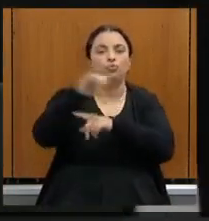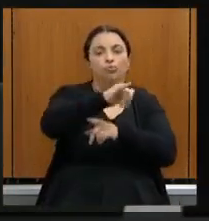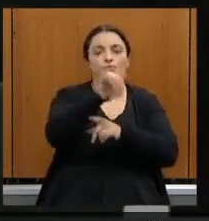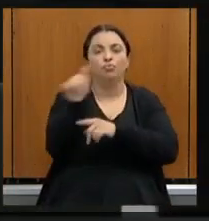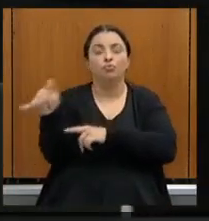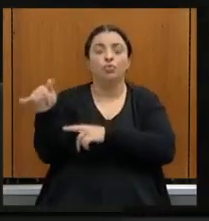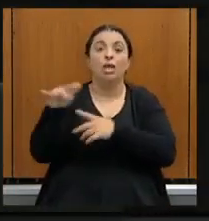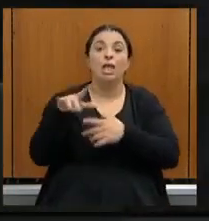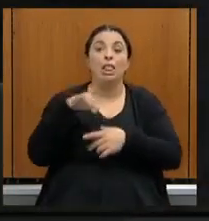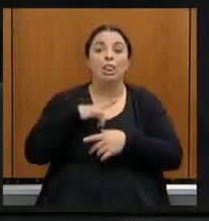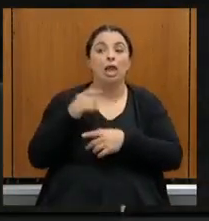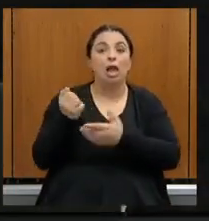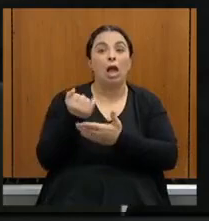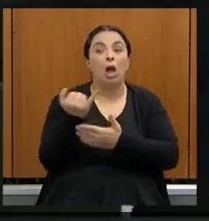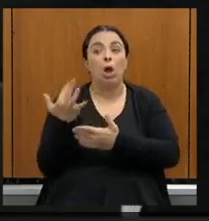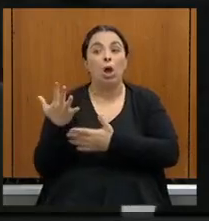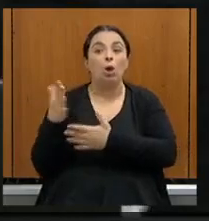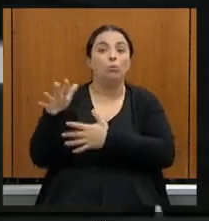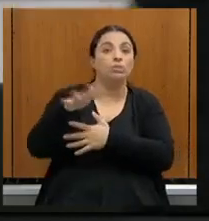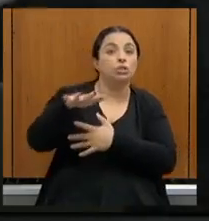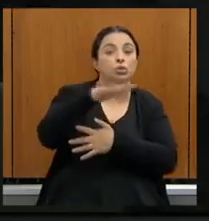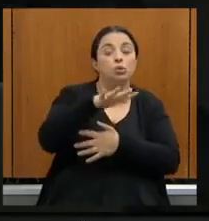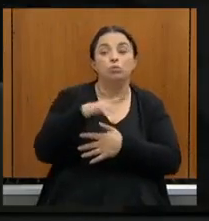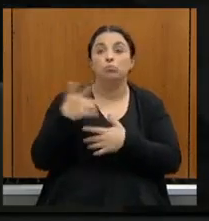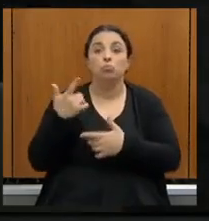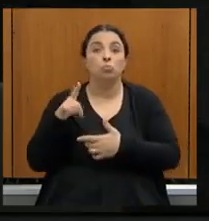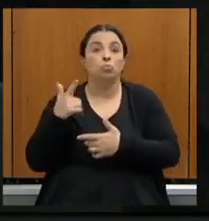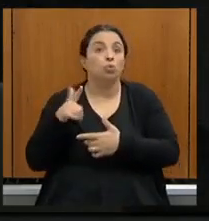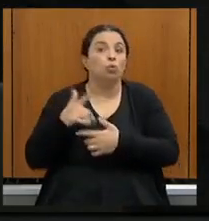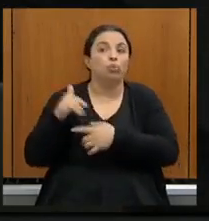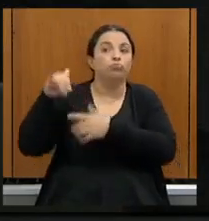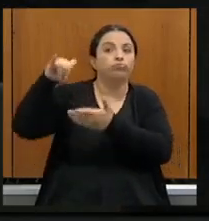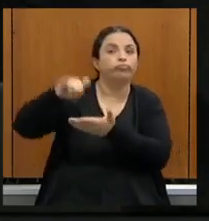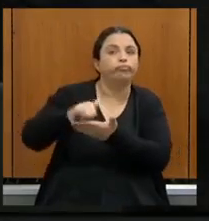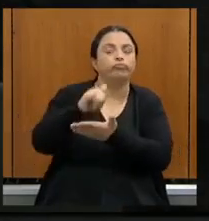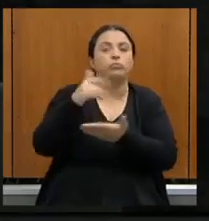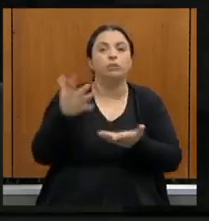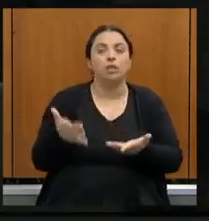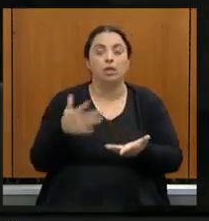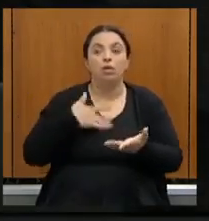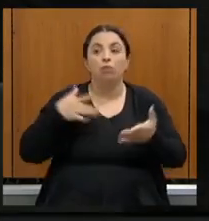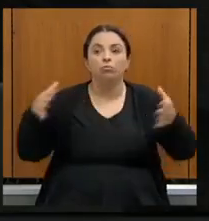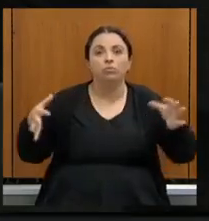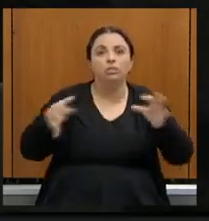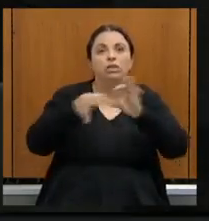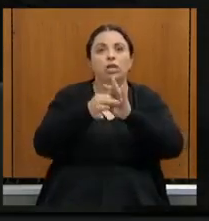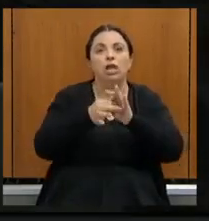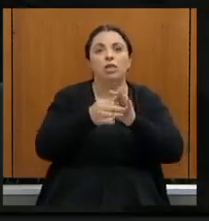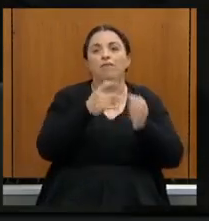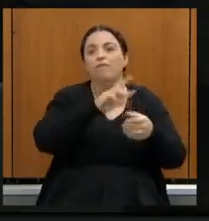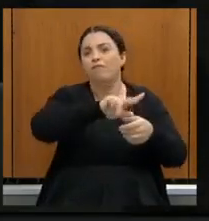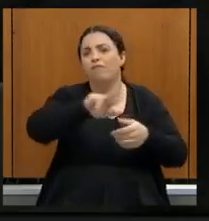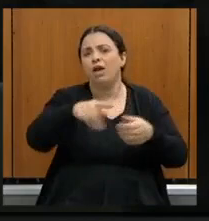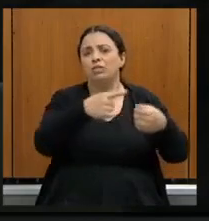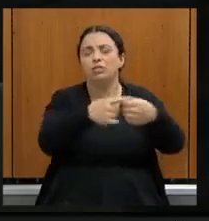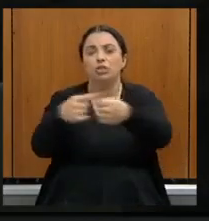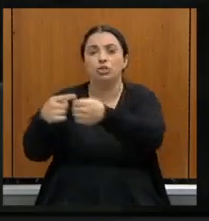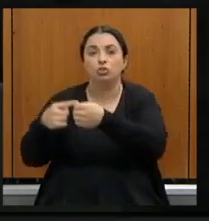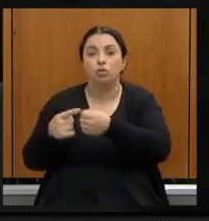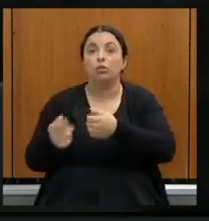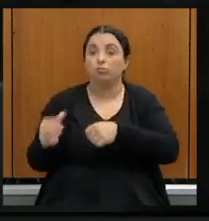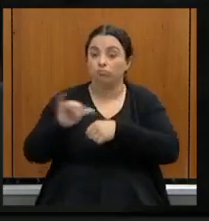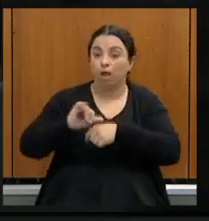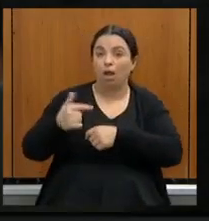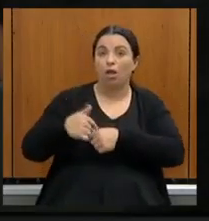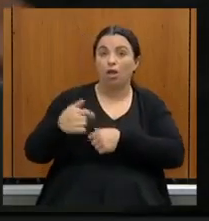de voos ligando as regiões diversas de Minas Gerais com a capital mineira e